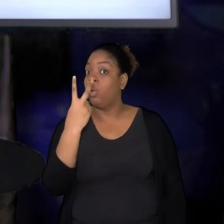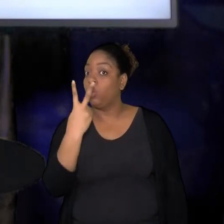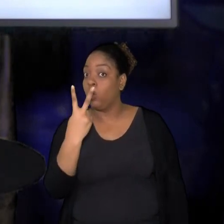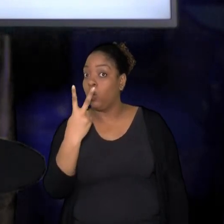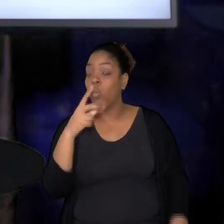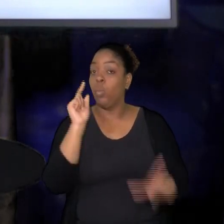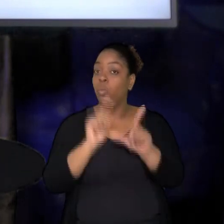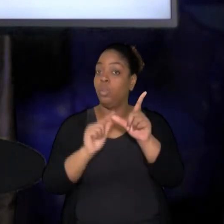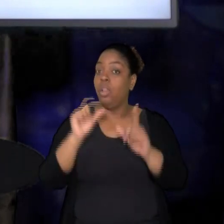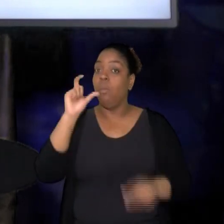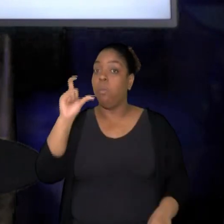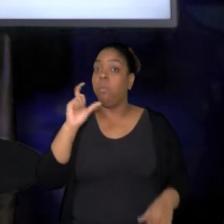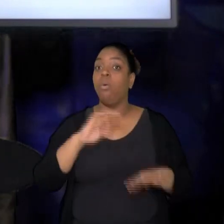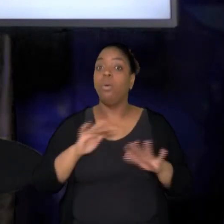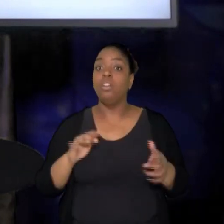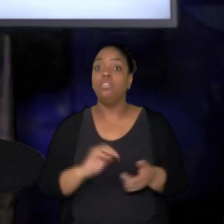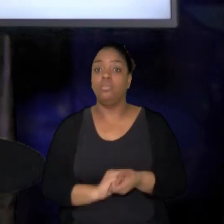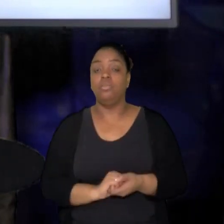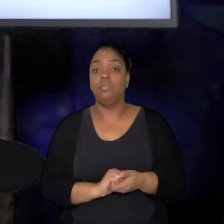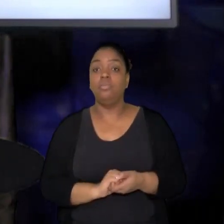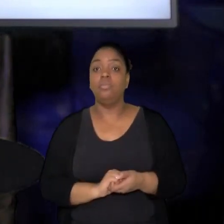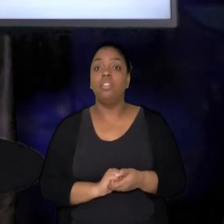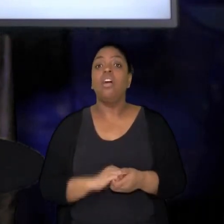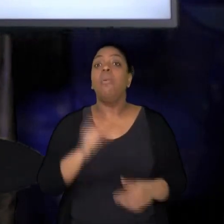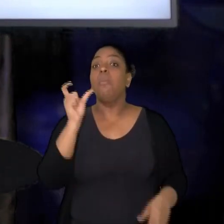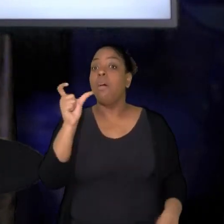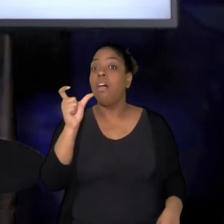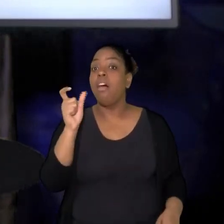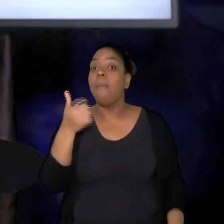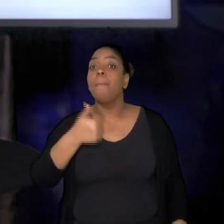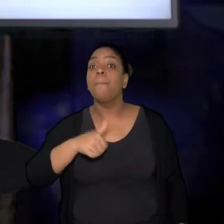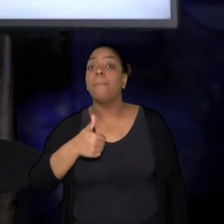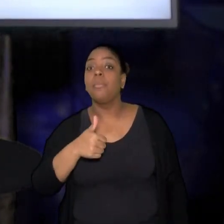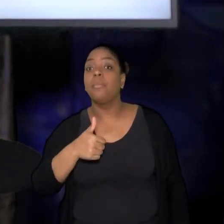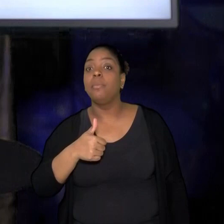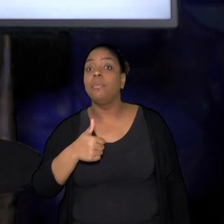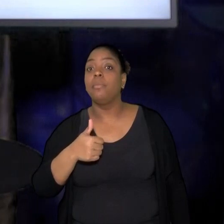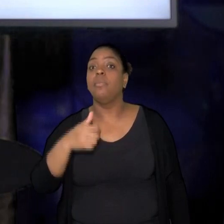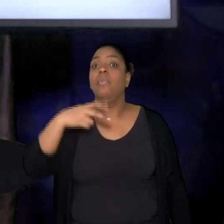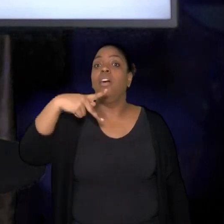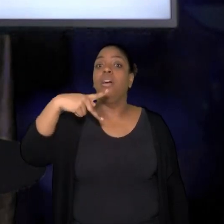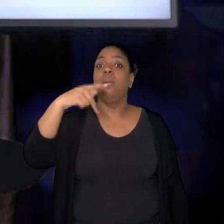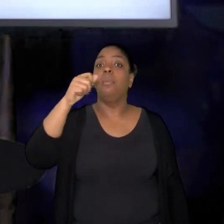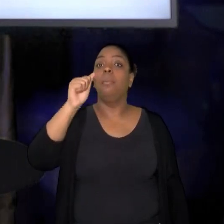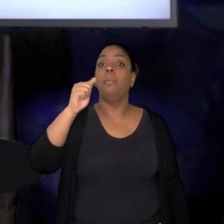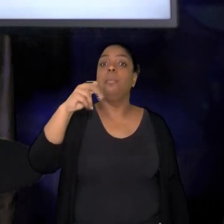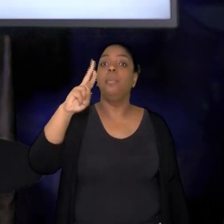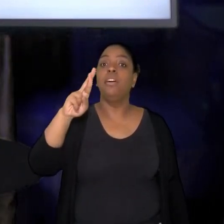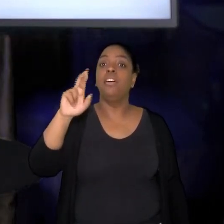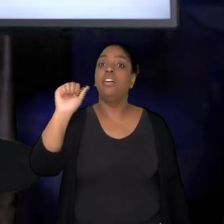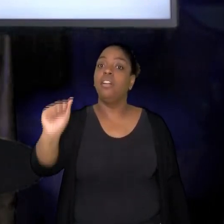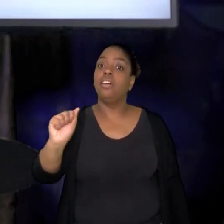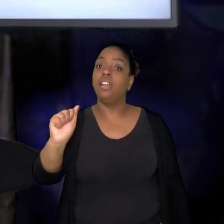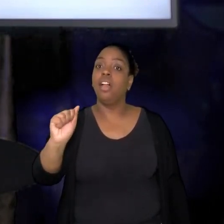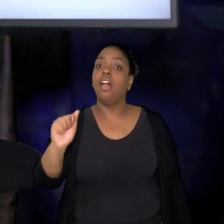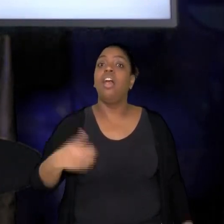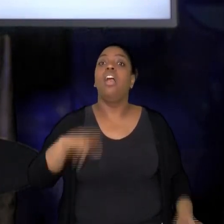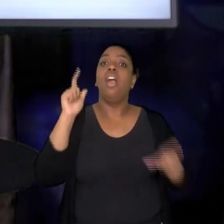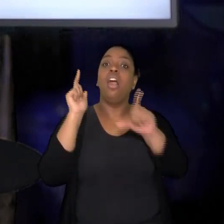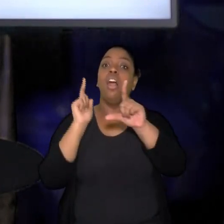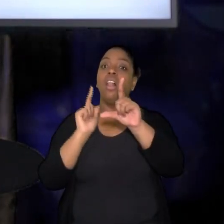identificaram? A primeira palavra foi para. Para foi escrita com a